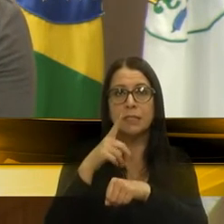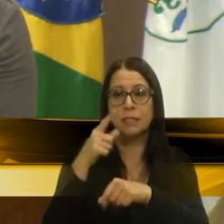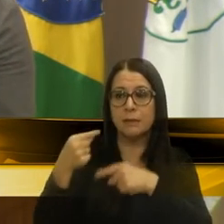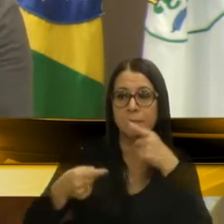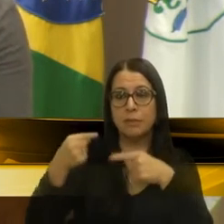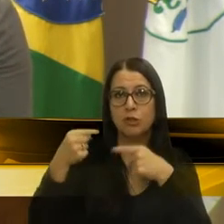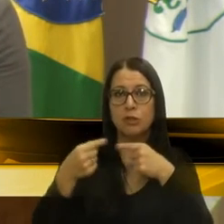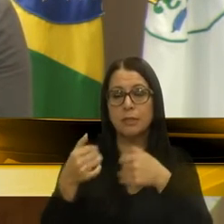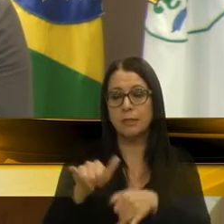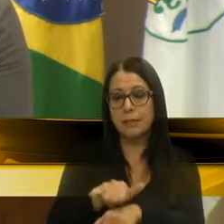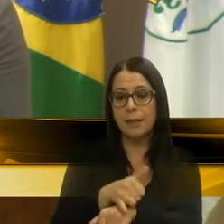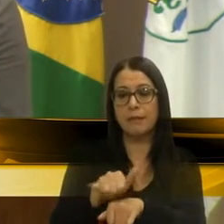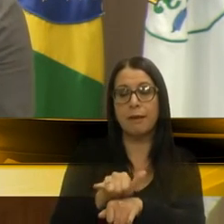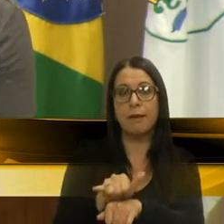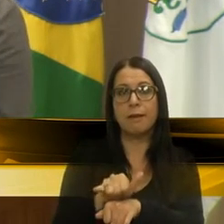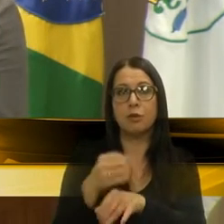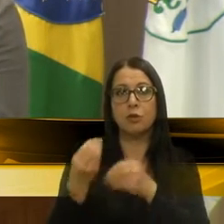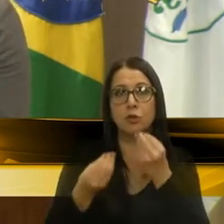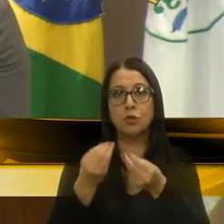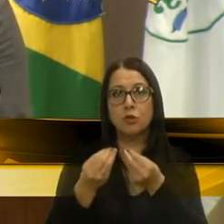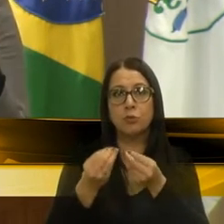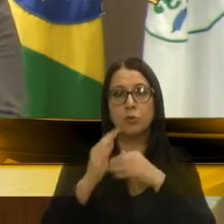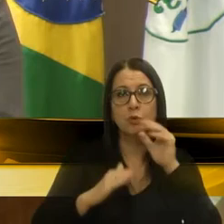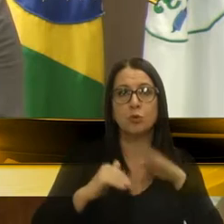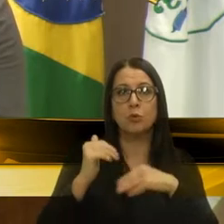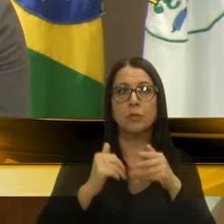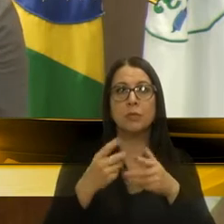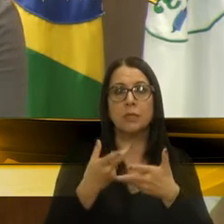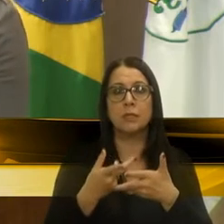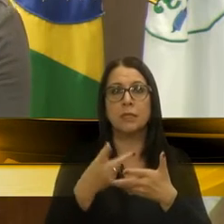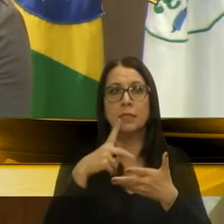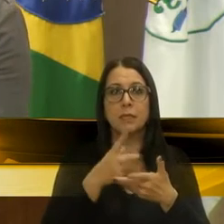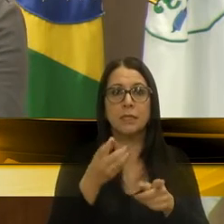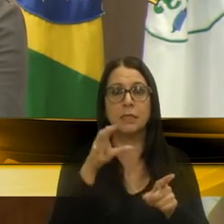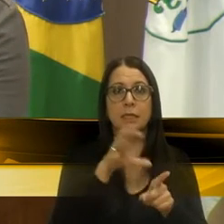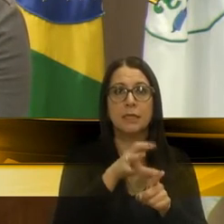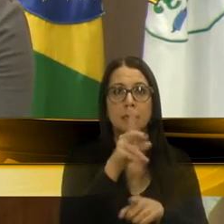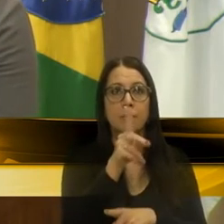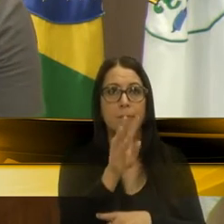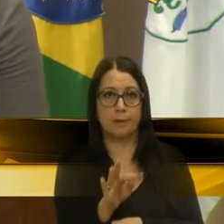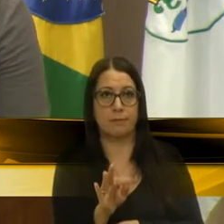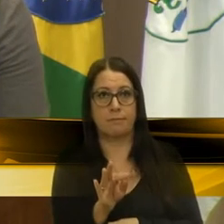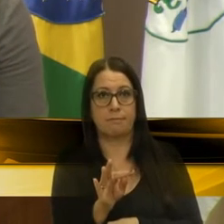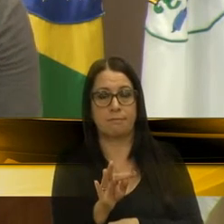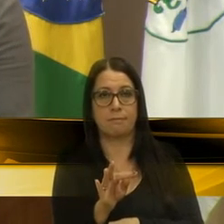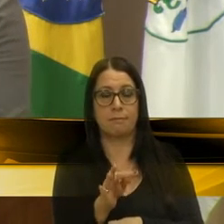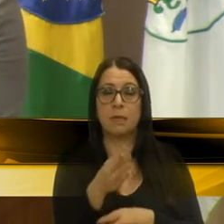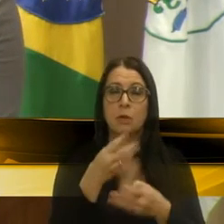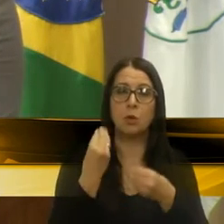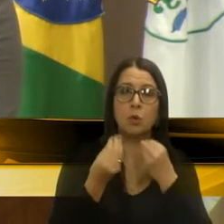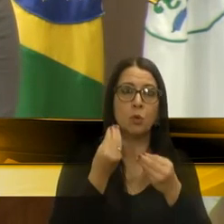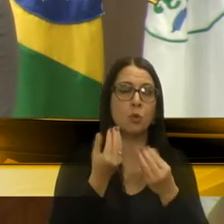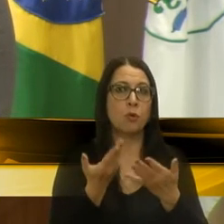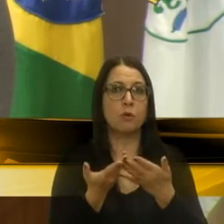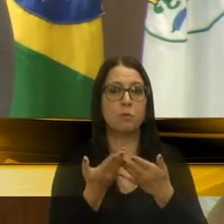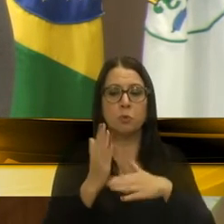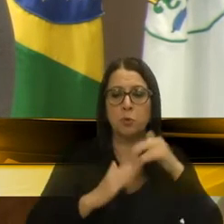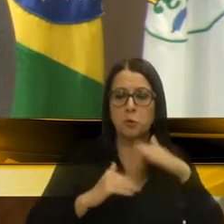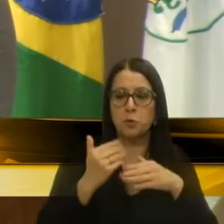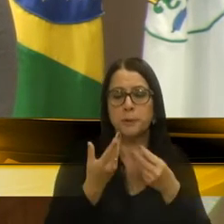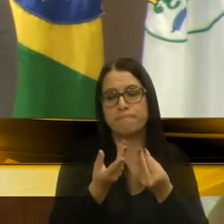debatia uma estratégia de como construir uma narrativa que atacasse o PT, e como